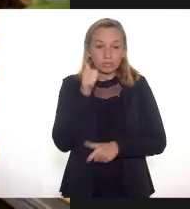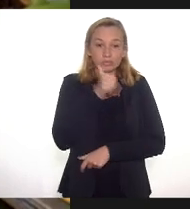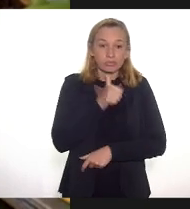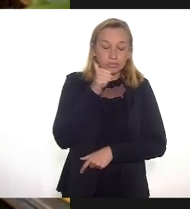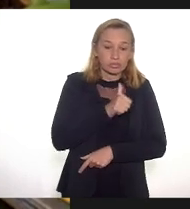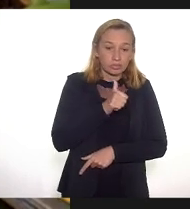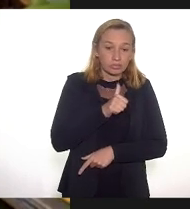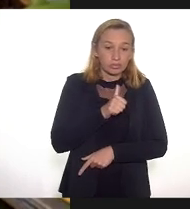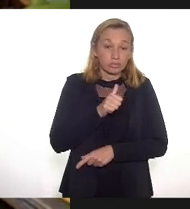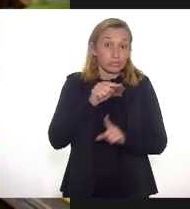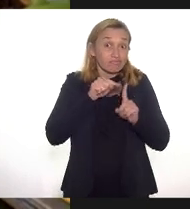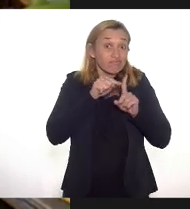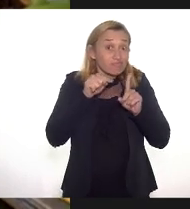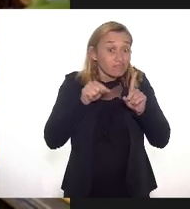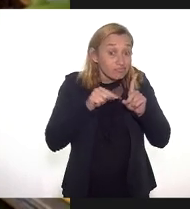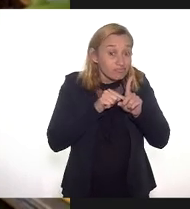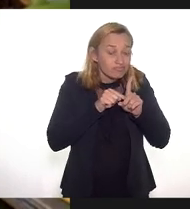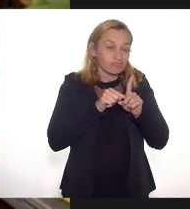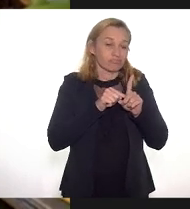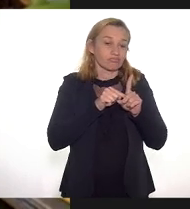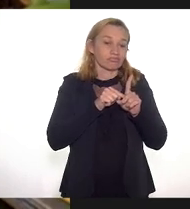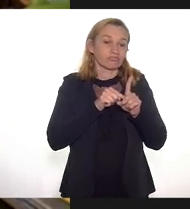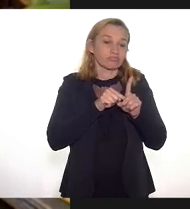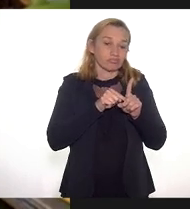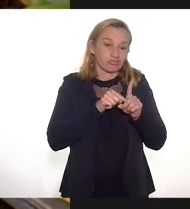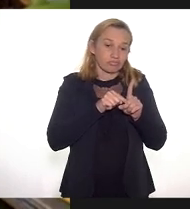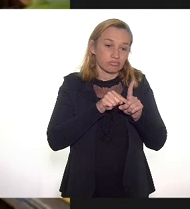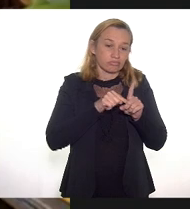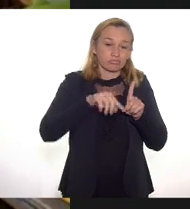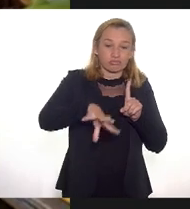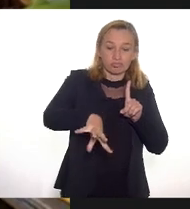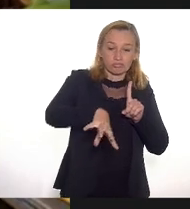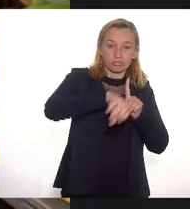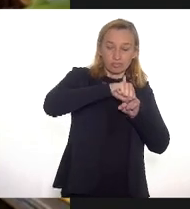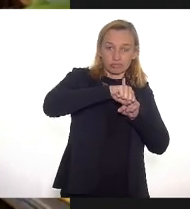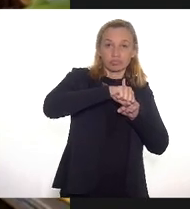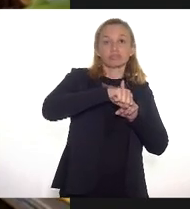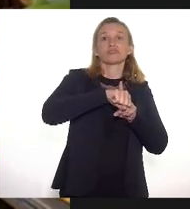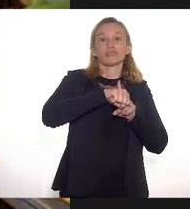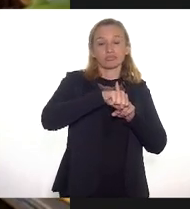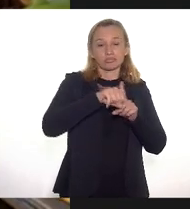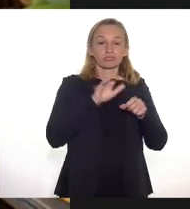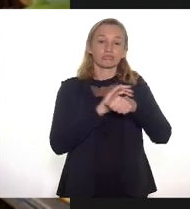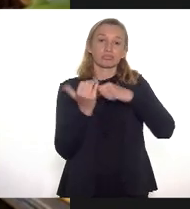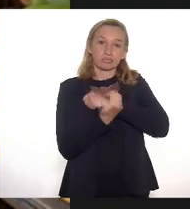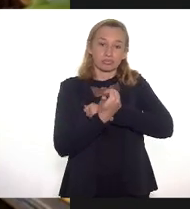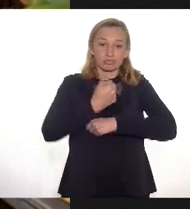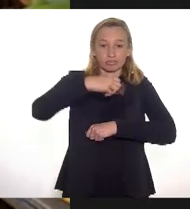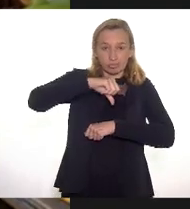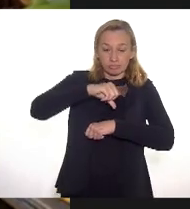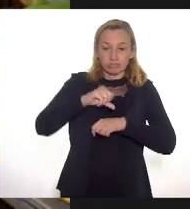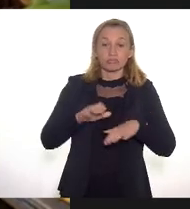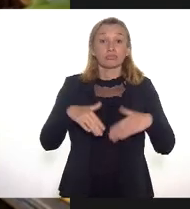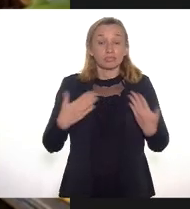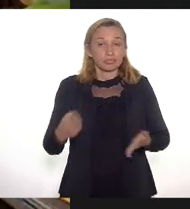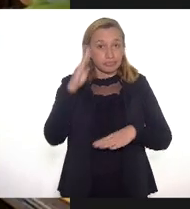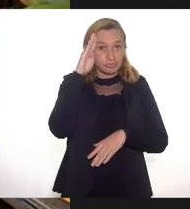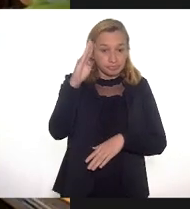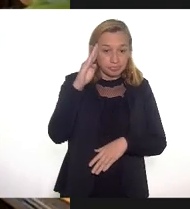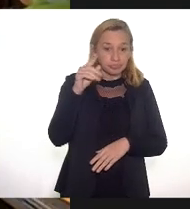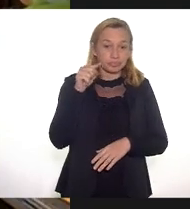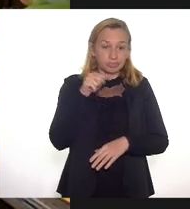e puérpera que vieram a sucumbir com a Covid-19. Então, é fundamental que essa